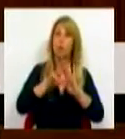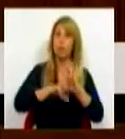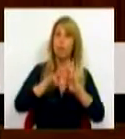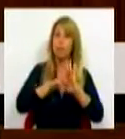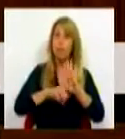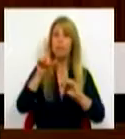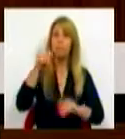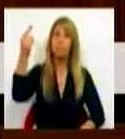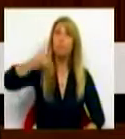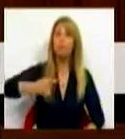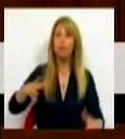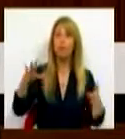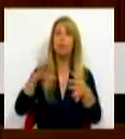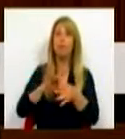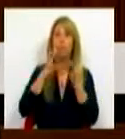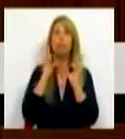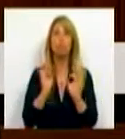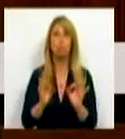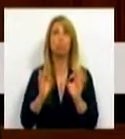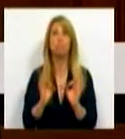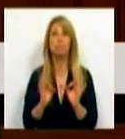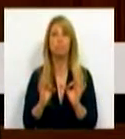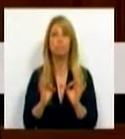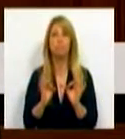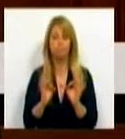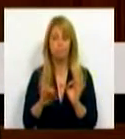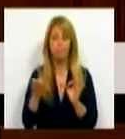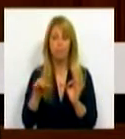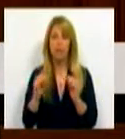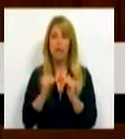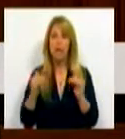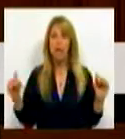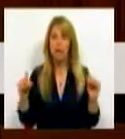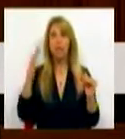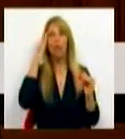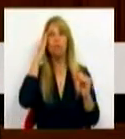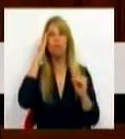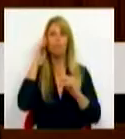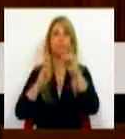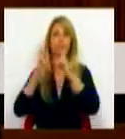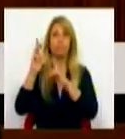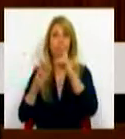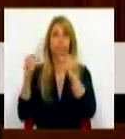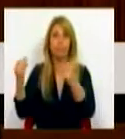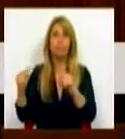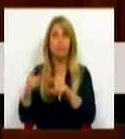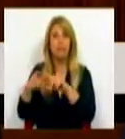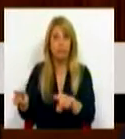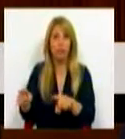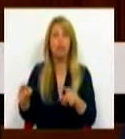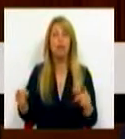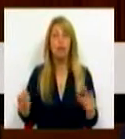exigências do ponto de vista até prudencial e também a nível de imparidade, havia necessidade de